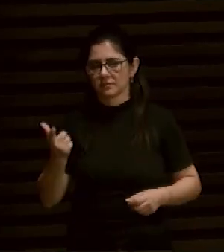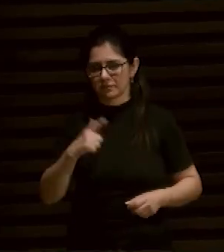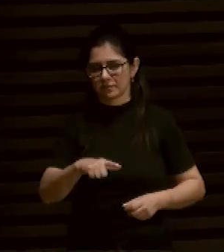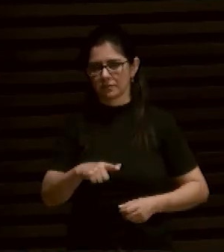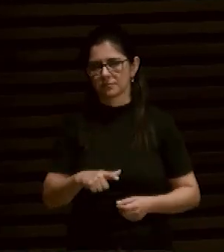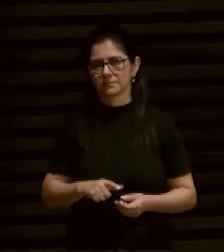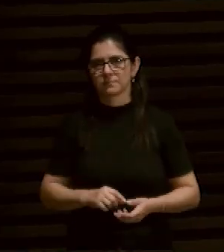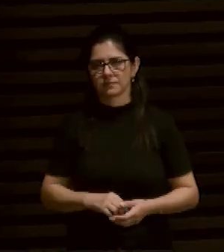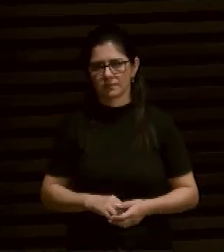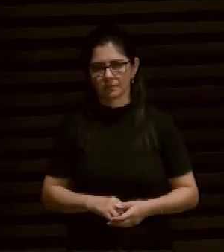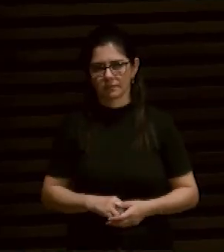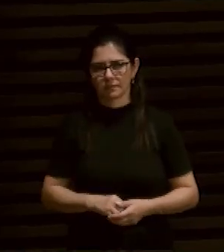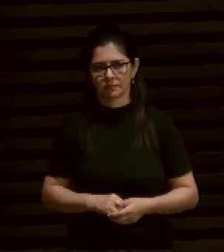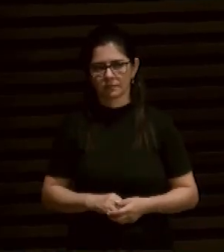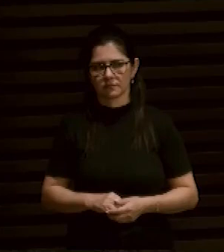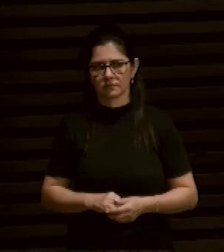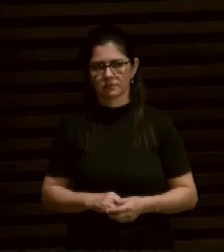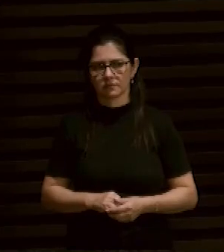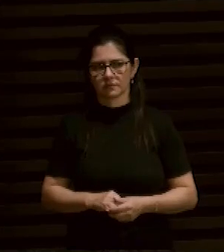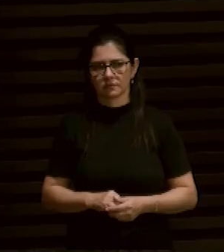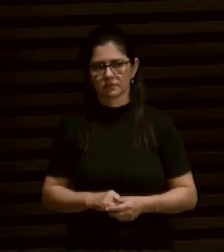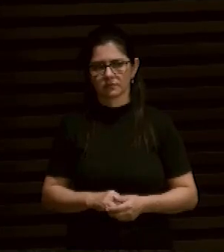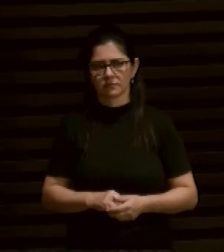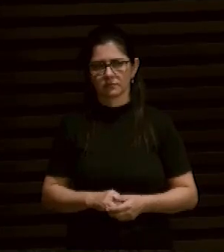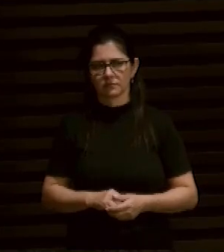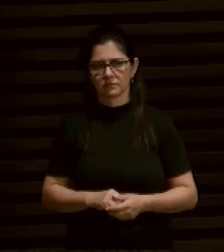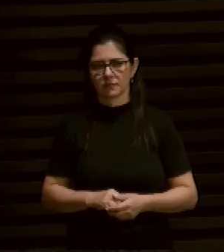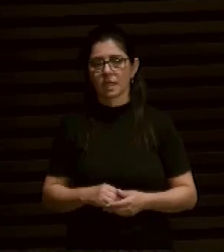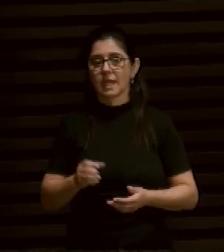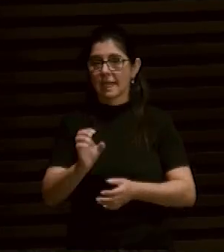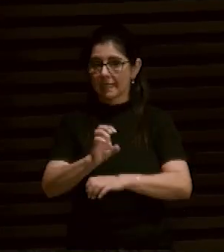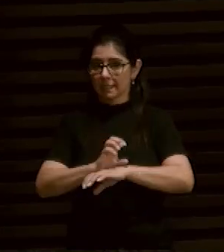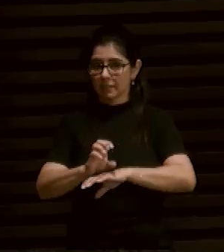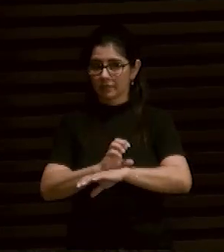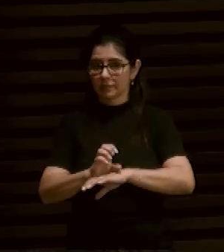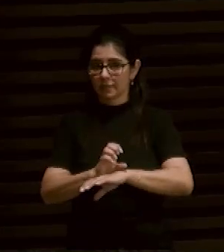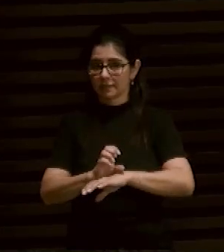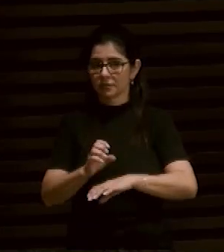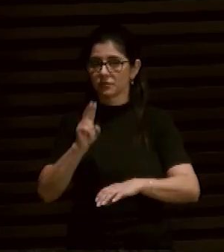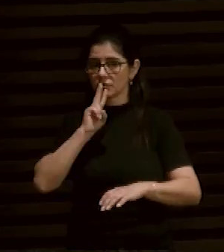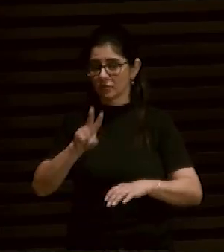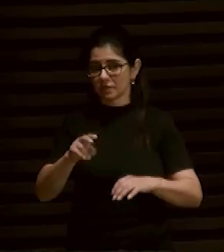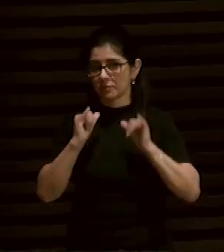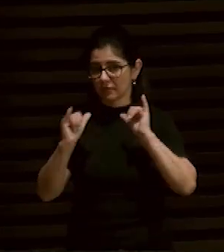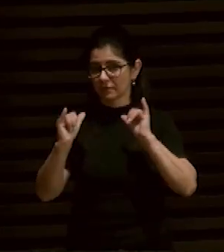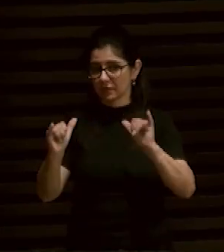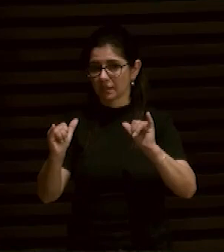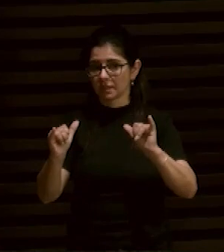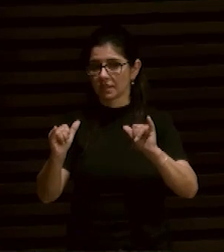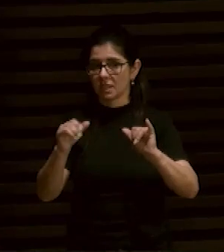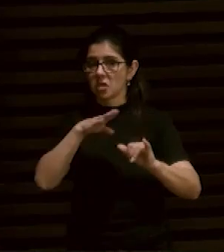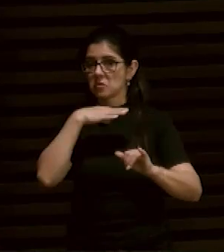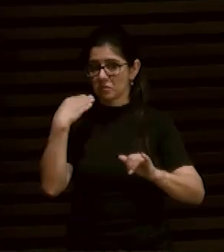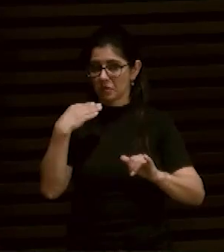quando Elias deu a mensagem de que não somente ele morreria, mas sua esposa também, Acabe ouviu essas palavras e